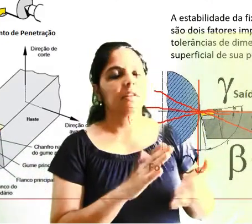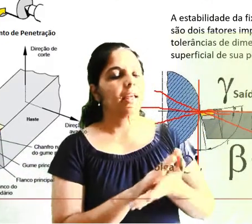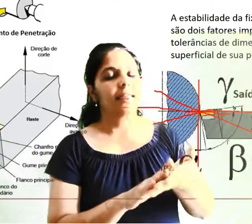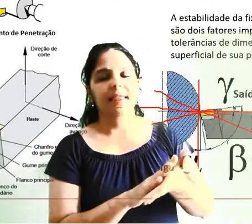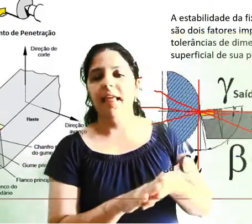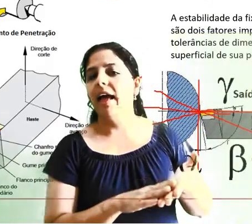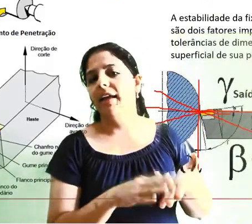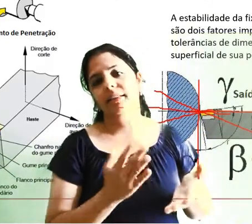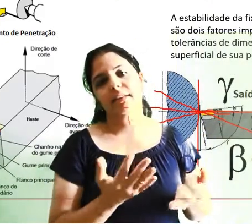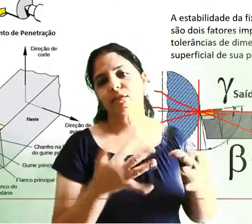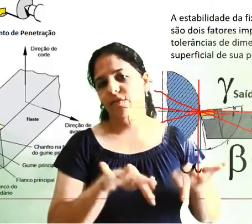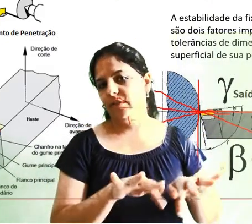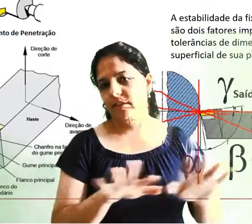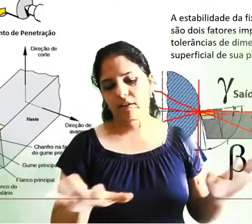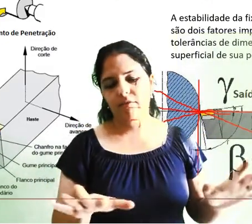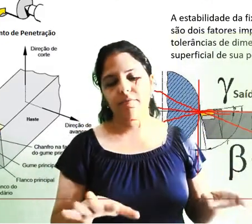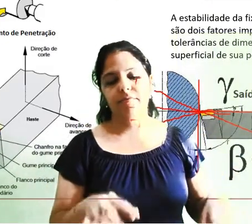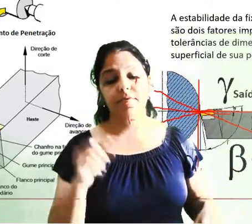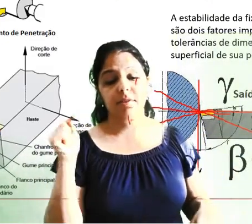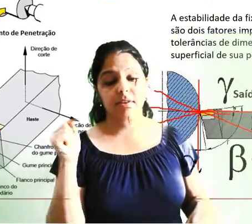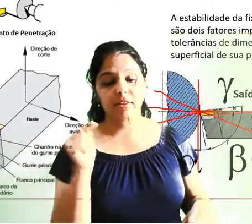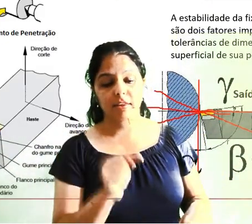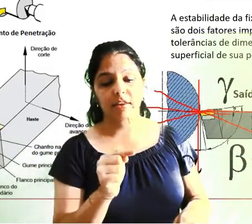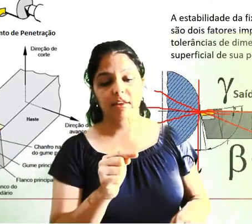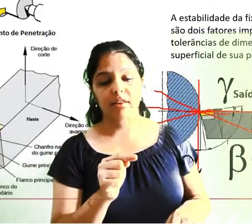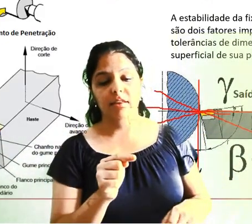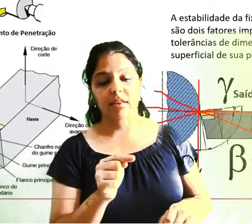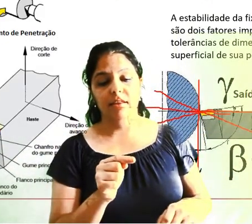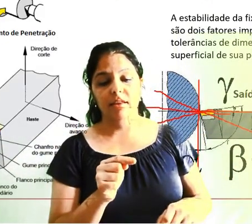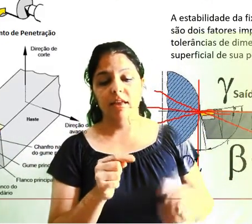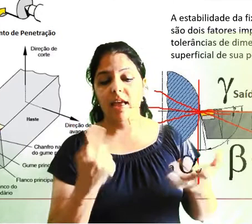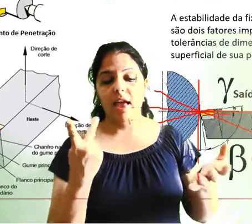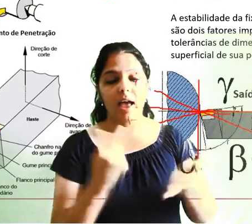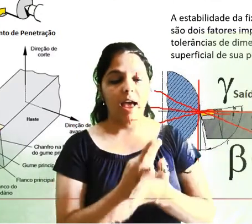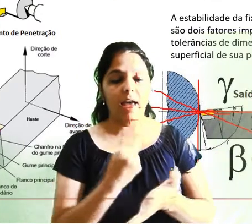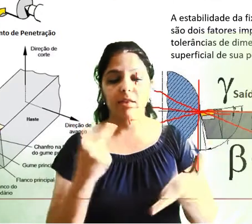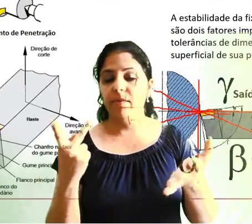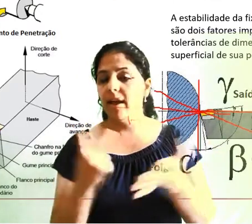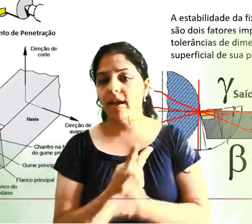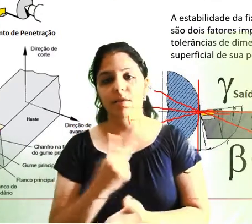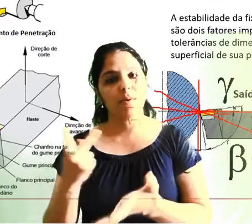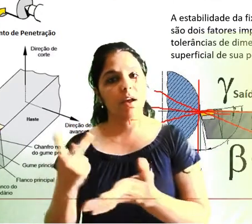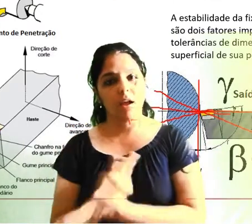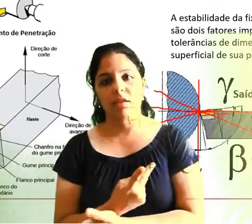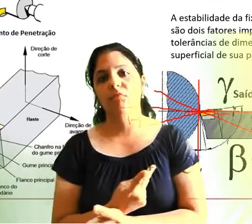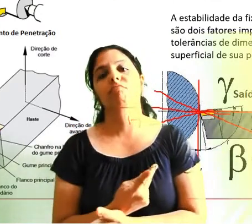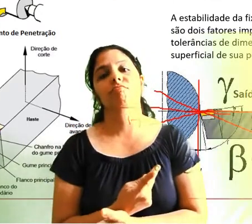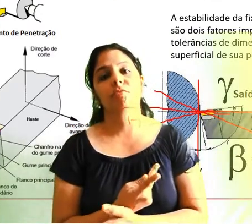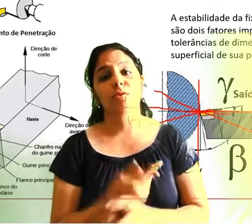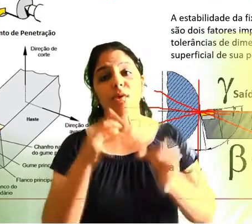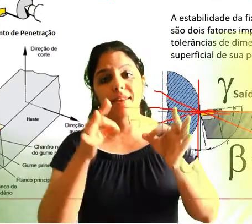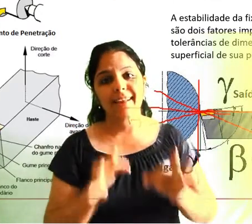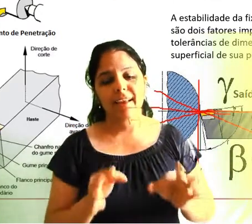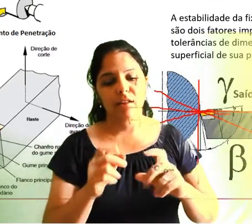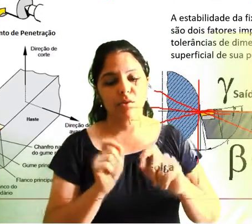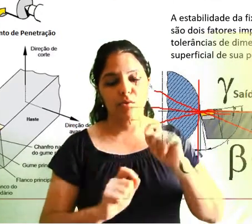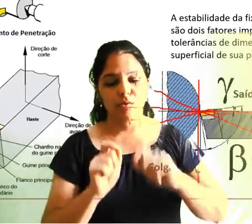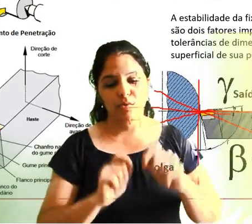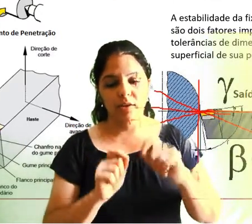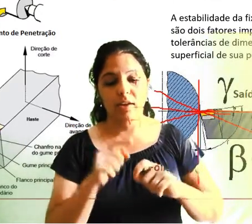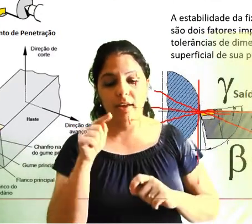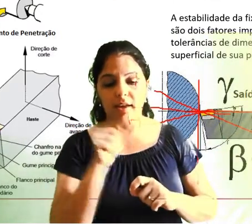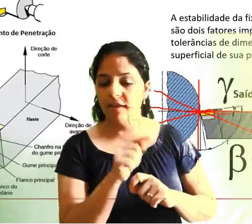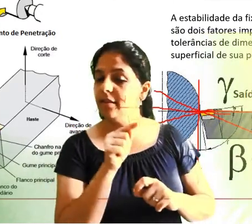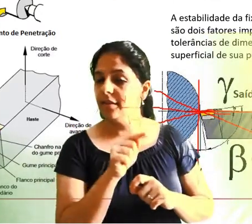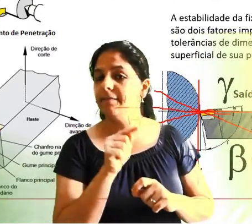deixa nenhum tipo de vestígio, tá? Então esse cara é errado, errado e errado, tá? O correto